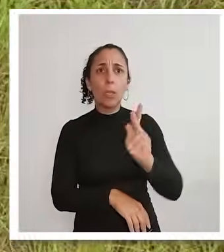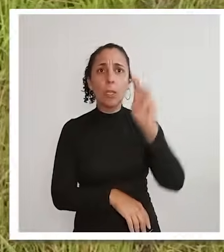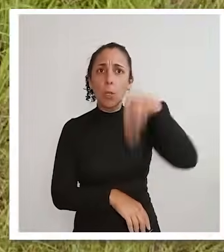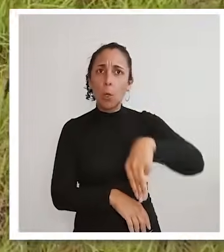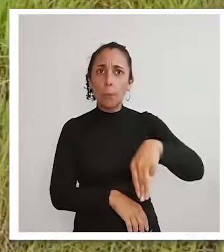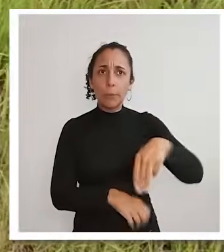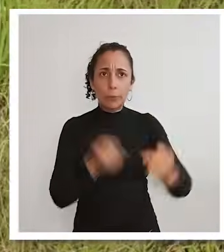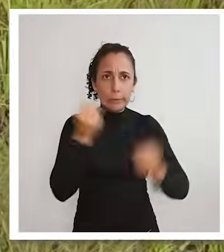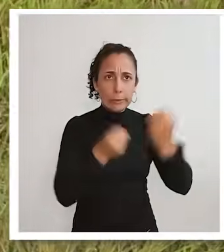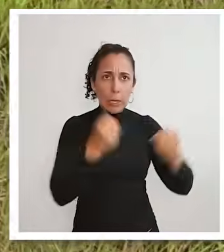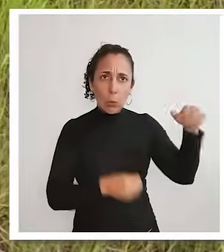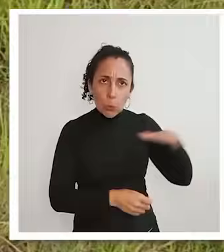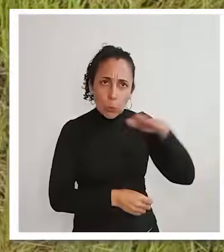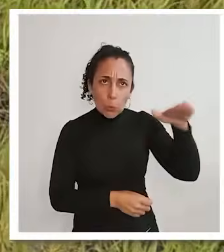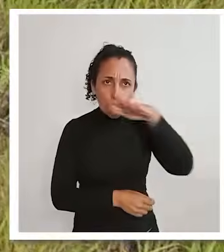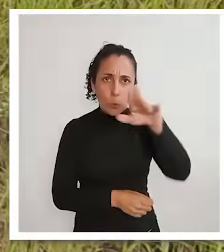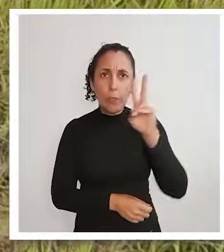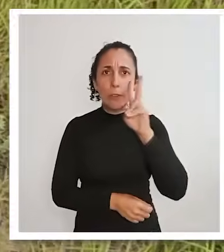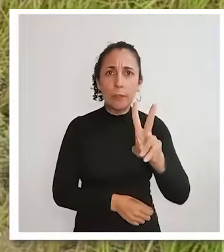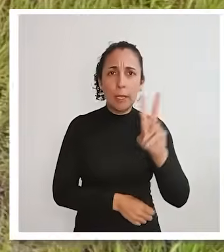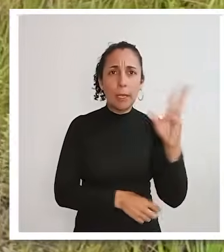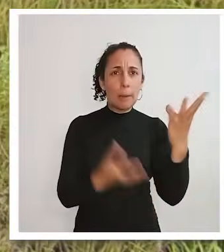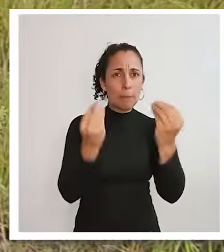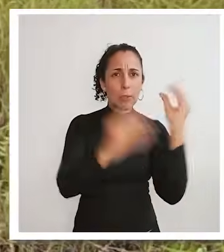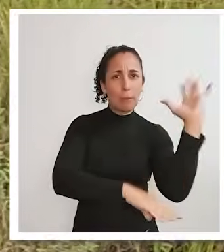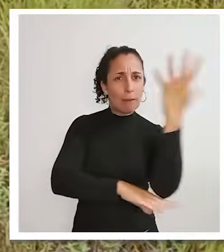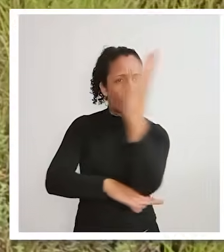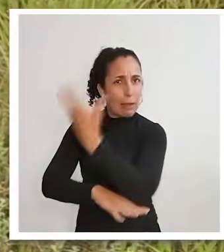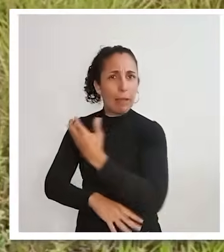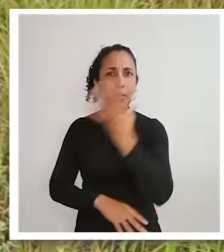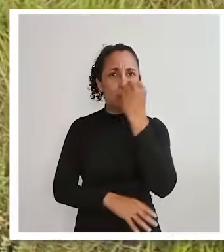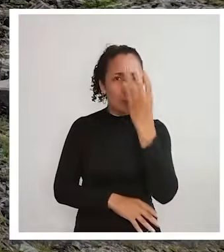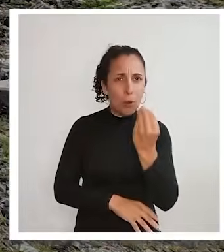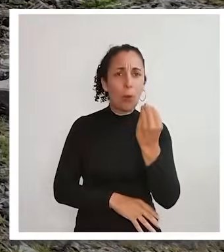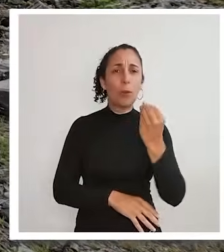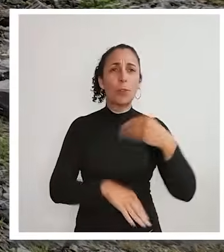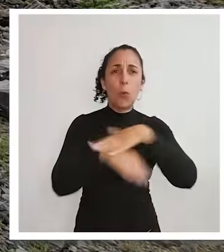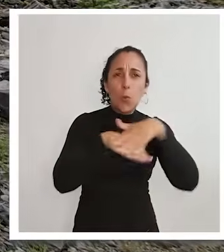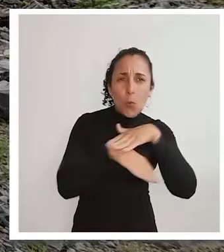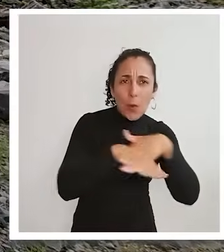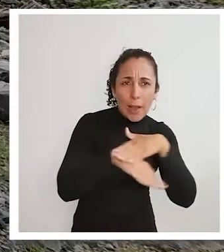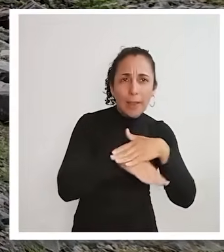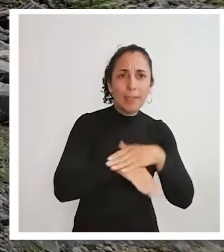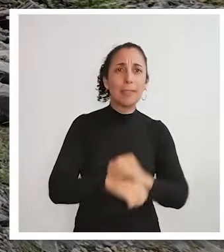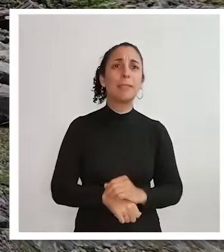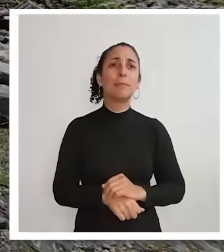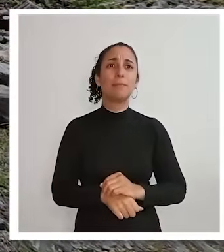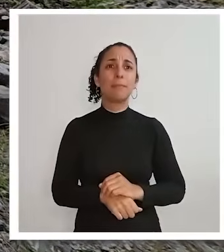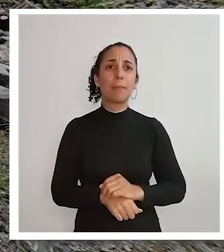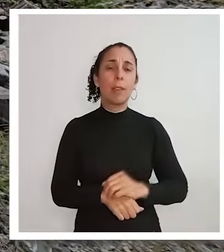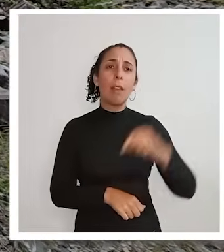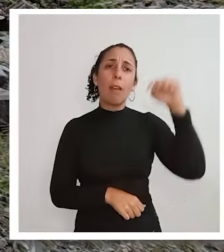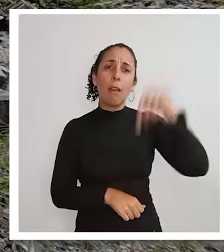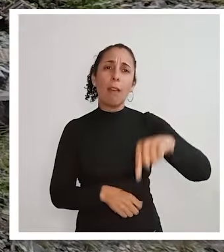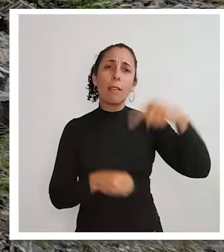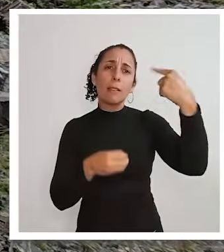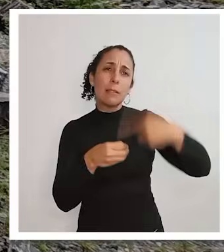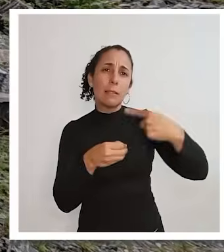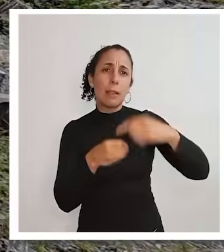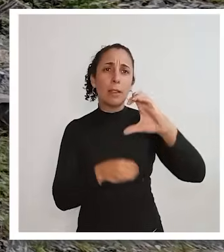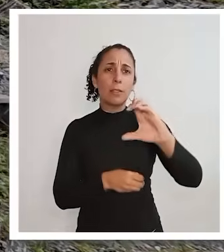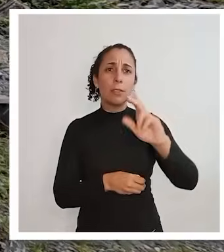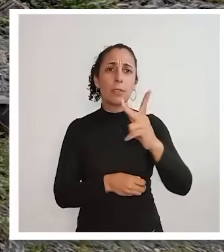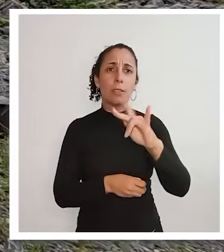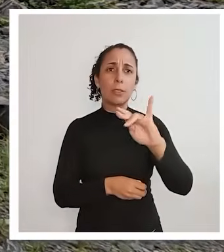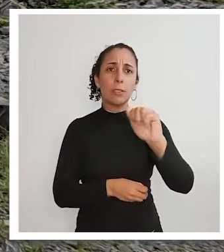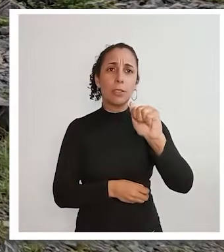estradas, muitas paisagens, fotos e muitas conversas boas. E se você me acompanhou até aqui, acho que vai concordar com o que eu